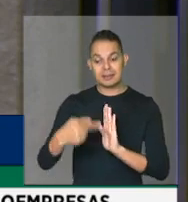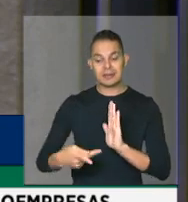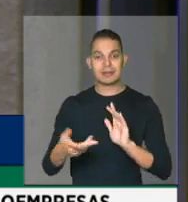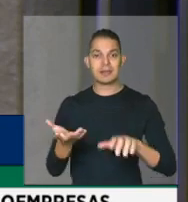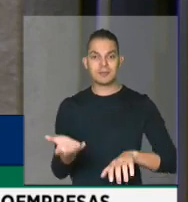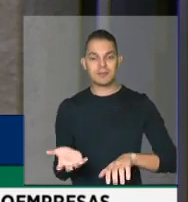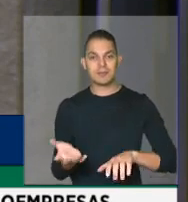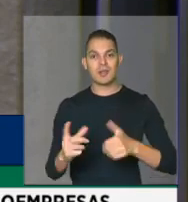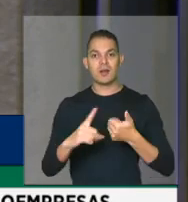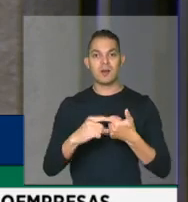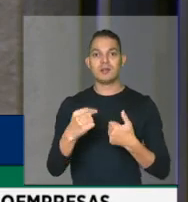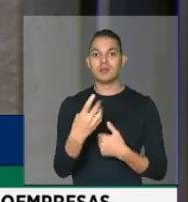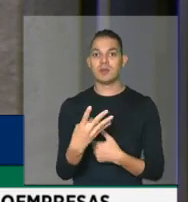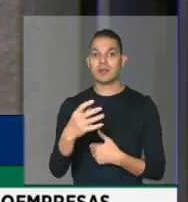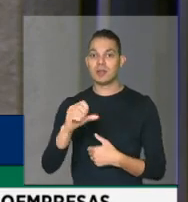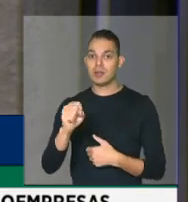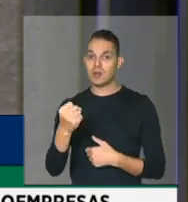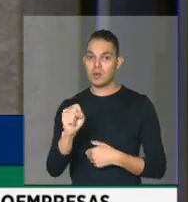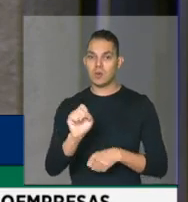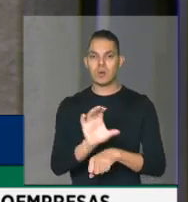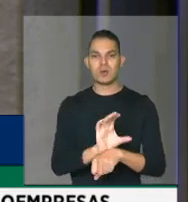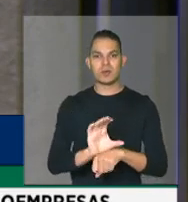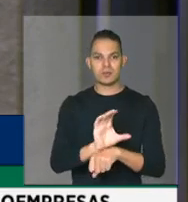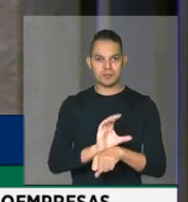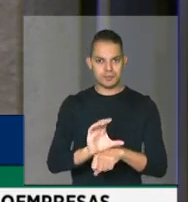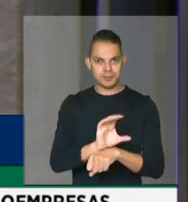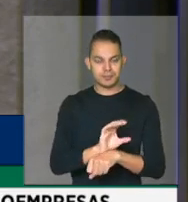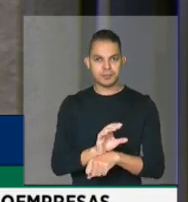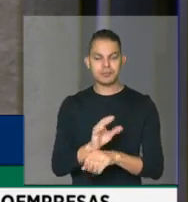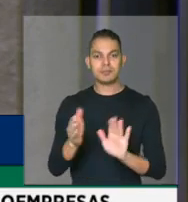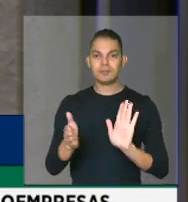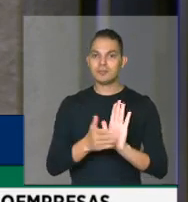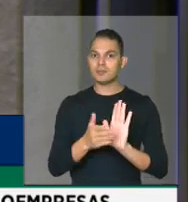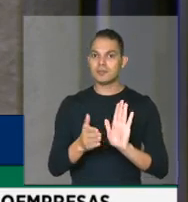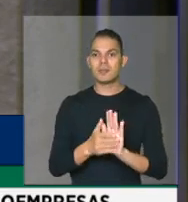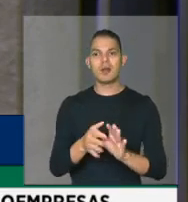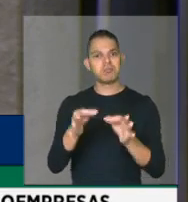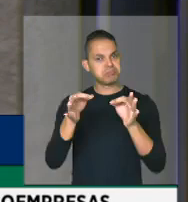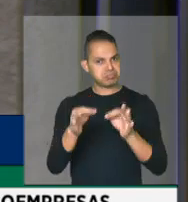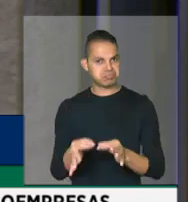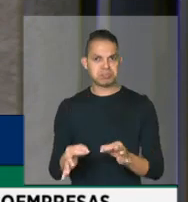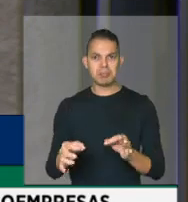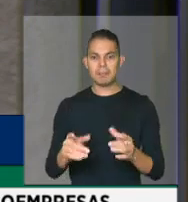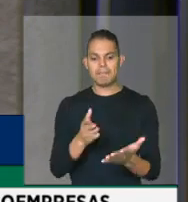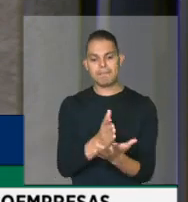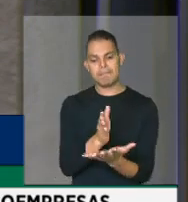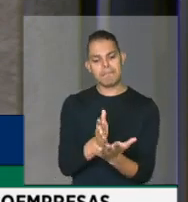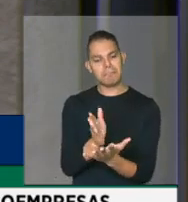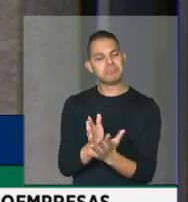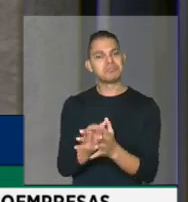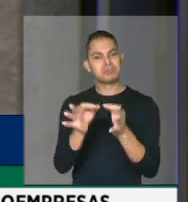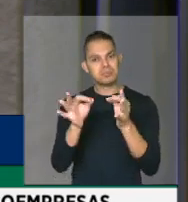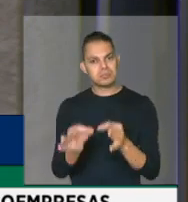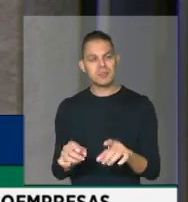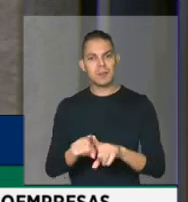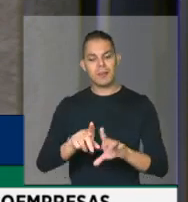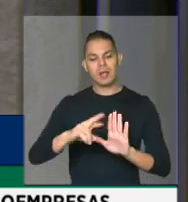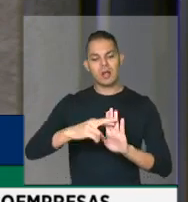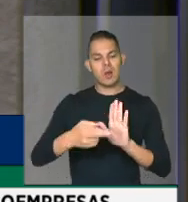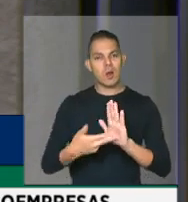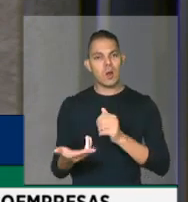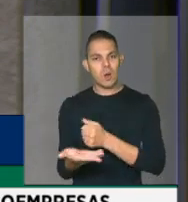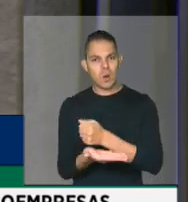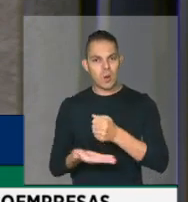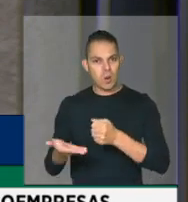o que está no artigo 48 da Constituição Federal. A proposição não colide com os princípios e normas fundamentais que alicerçam